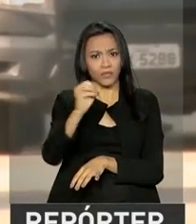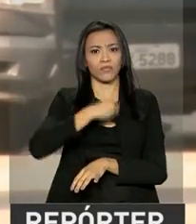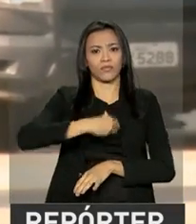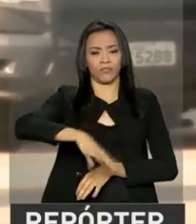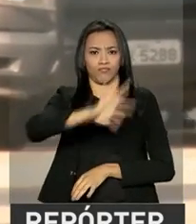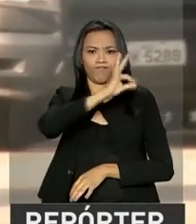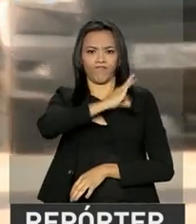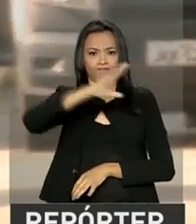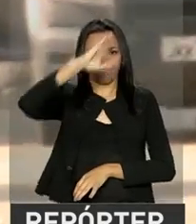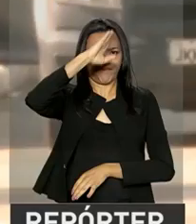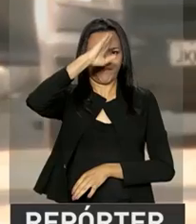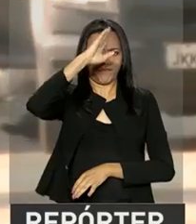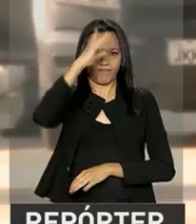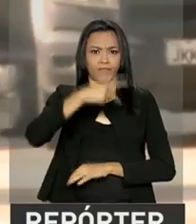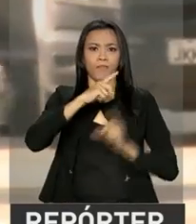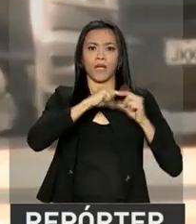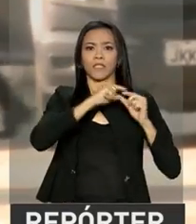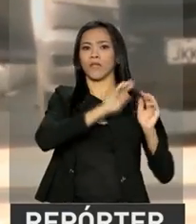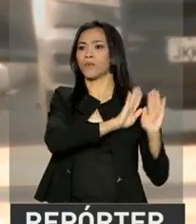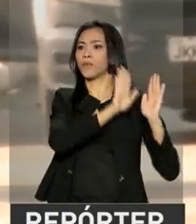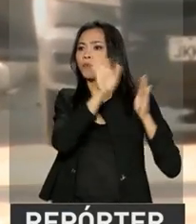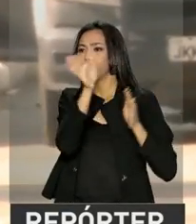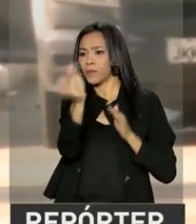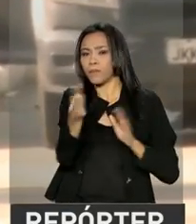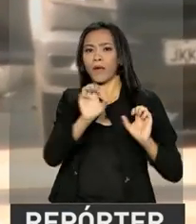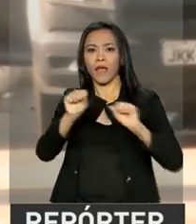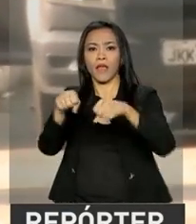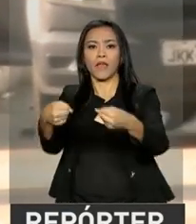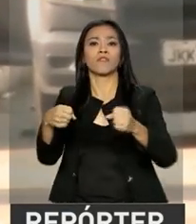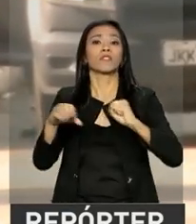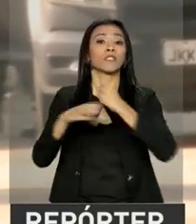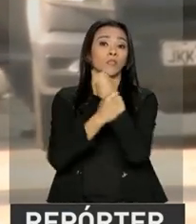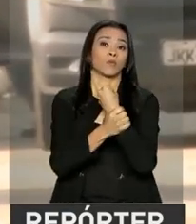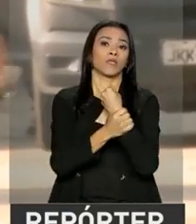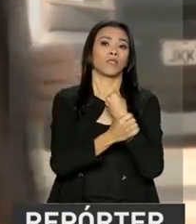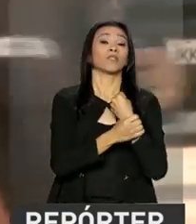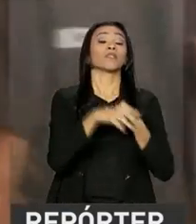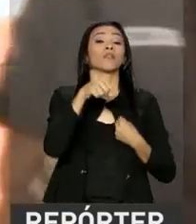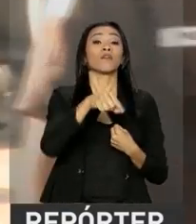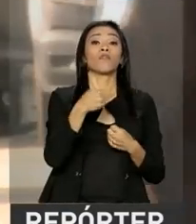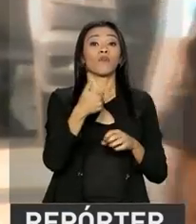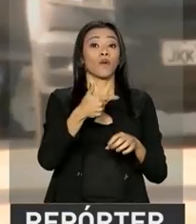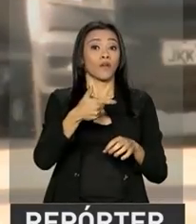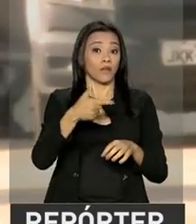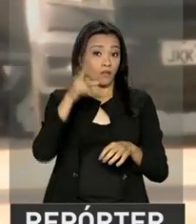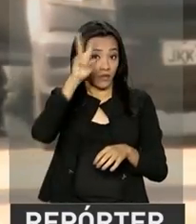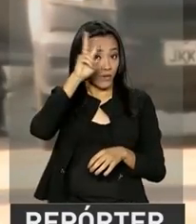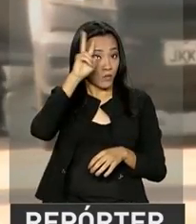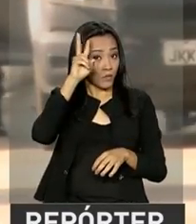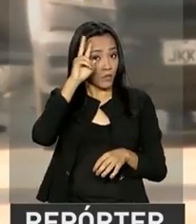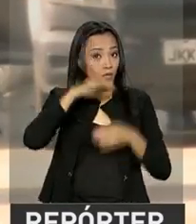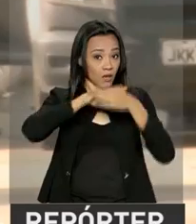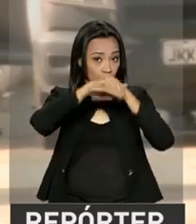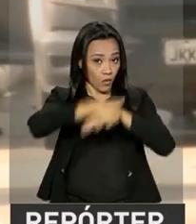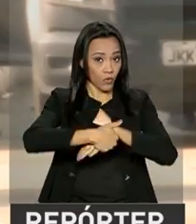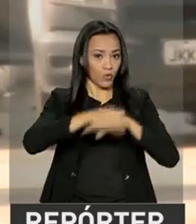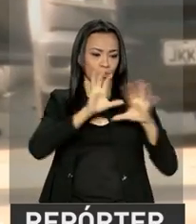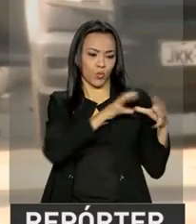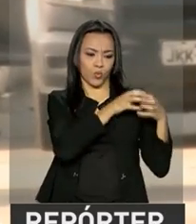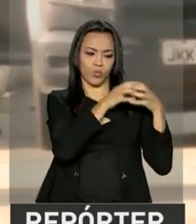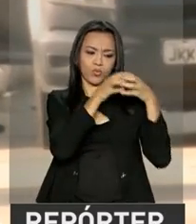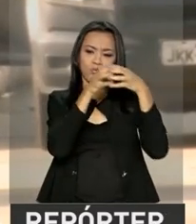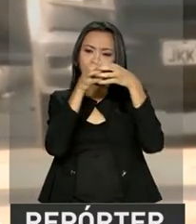força nacional que vão reforçar a segurança no estado eles saíram de Brasília na noite desta segunda-feira em um grande